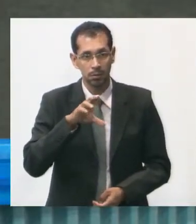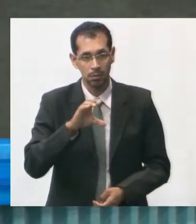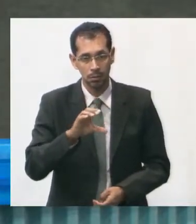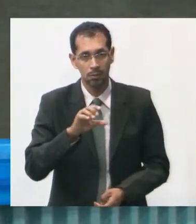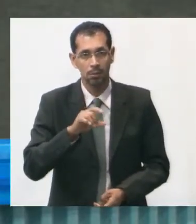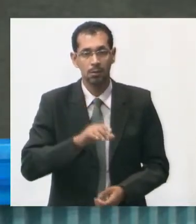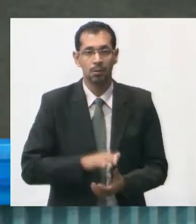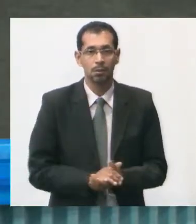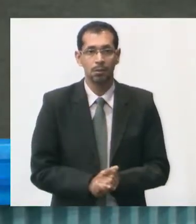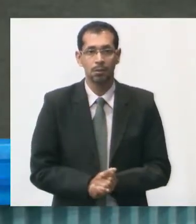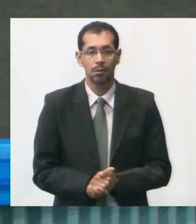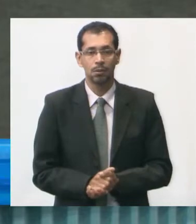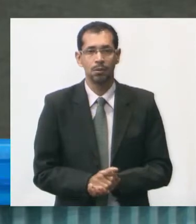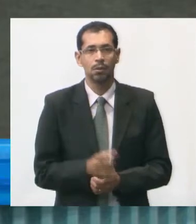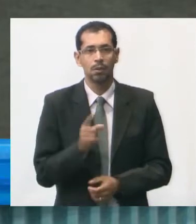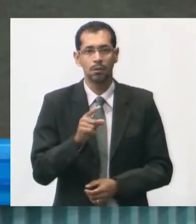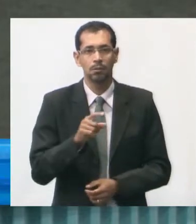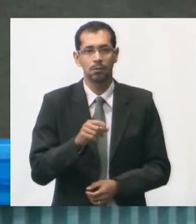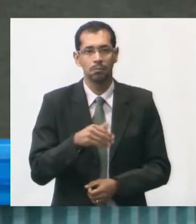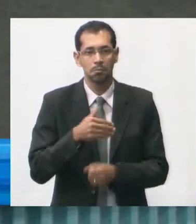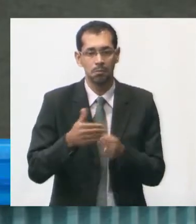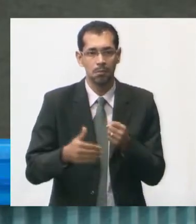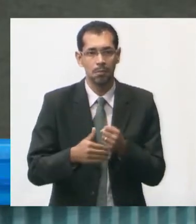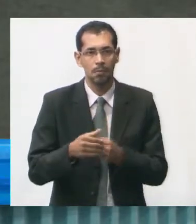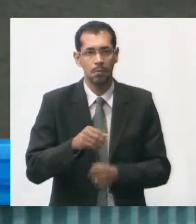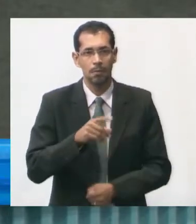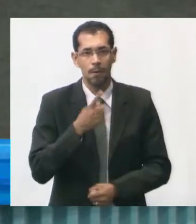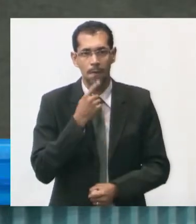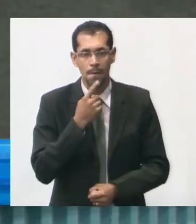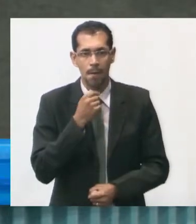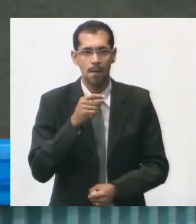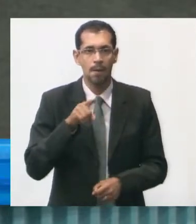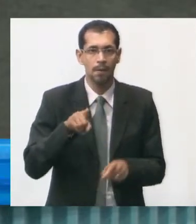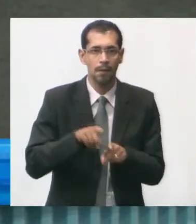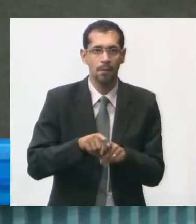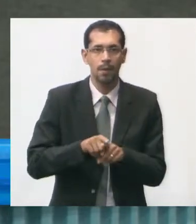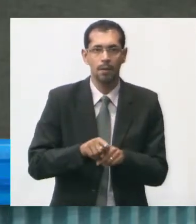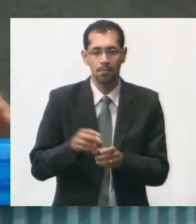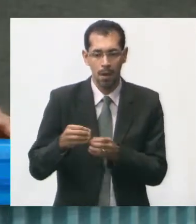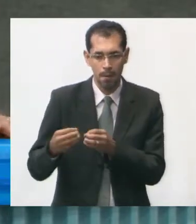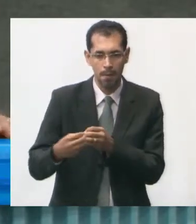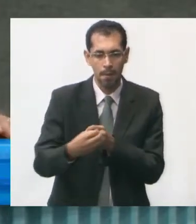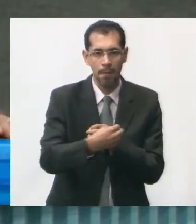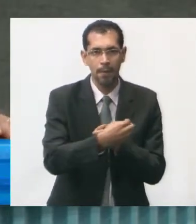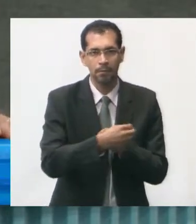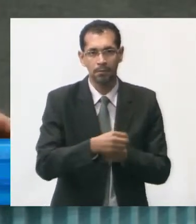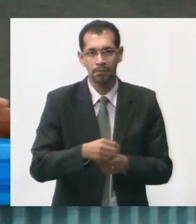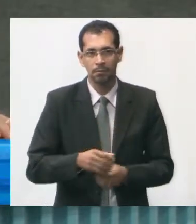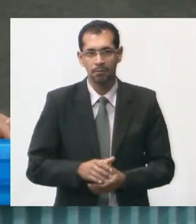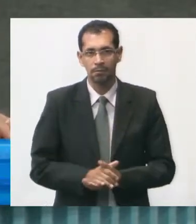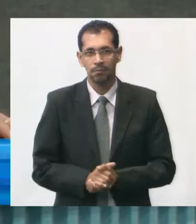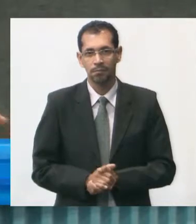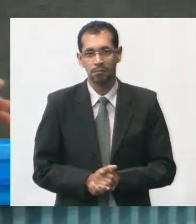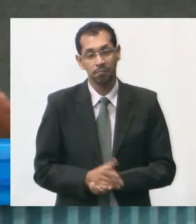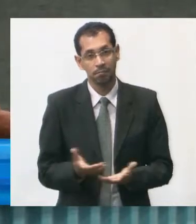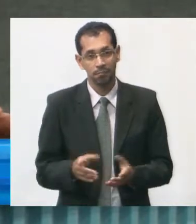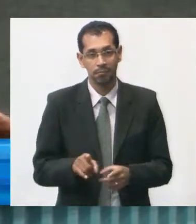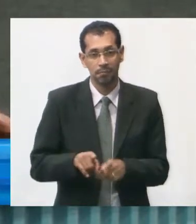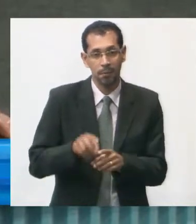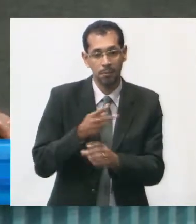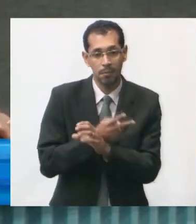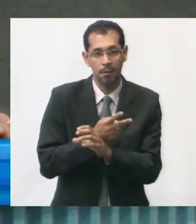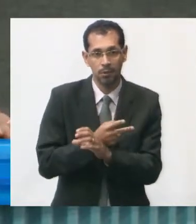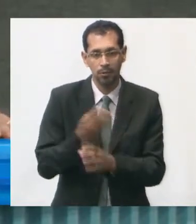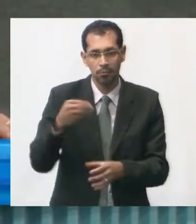enfim, esses bairros onde ficam ali em torno Praia do Canto. Praia do Canto pode incluir